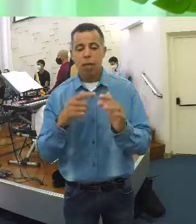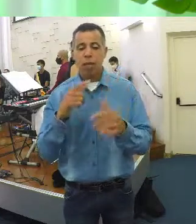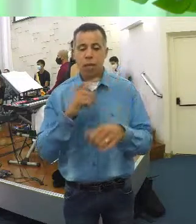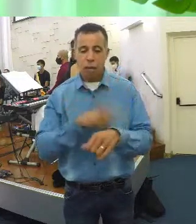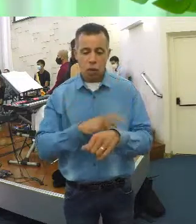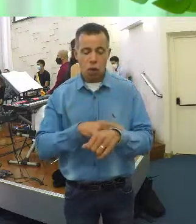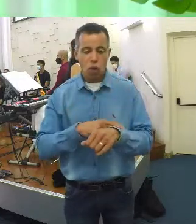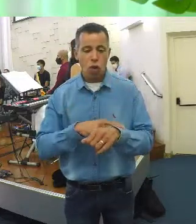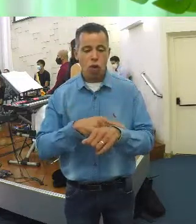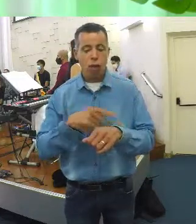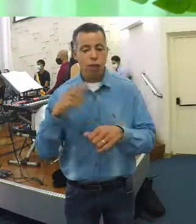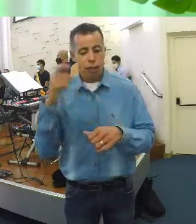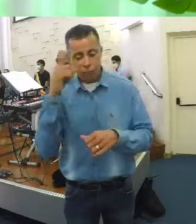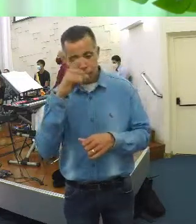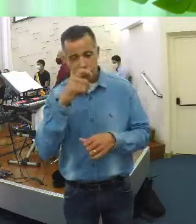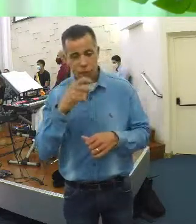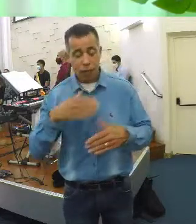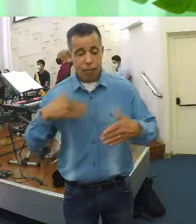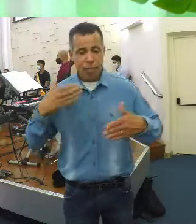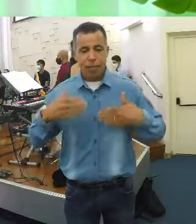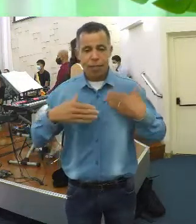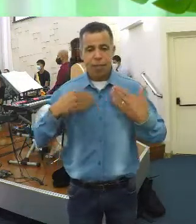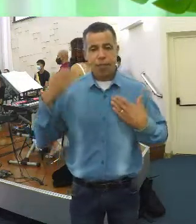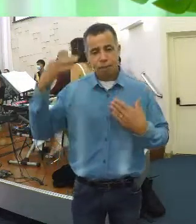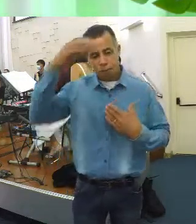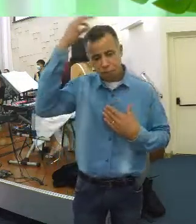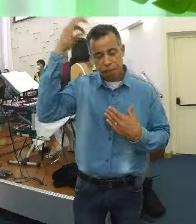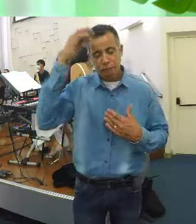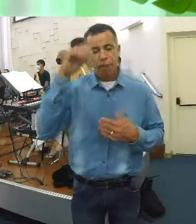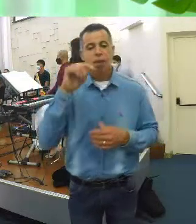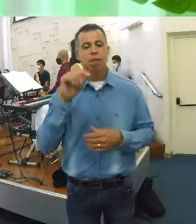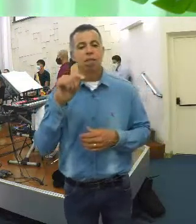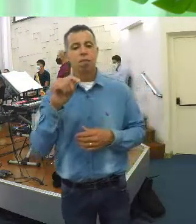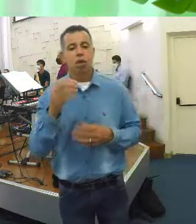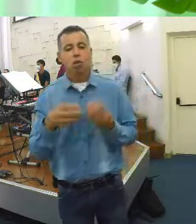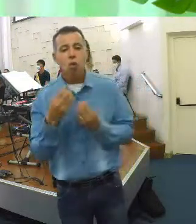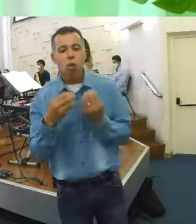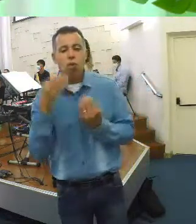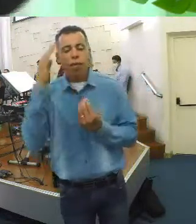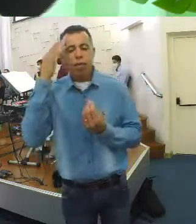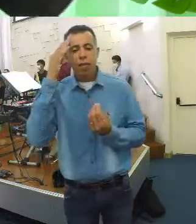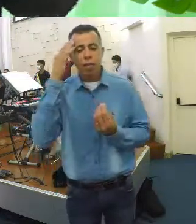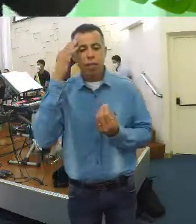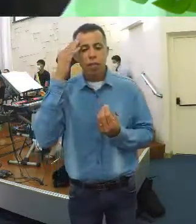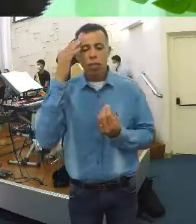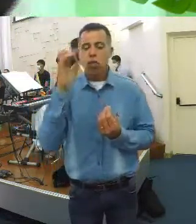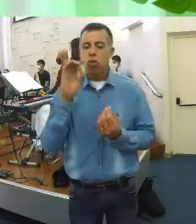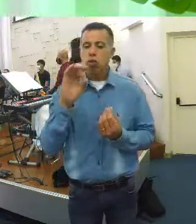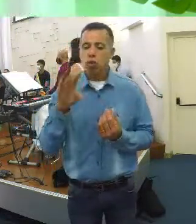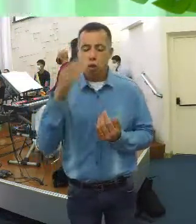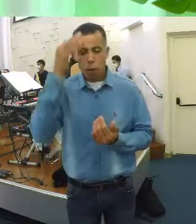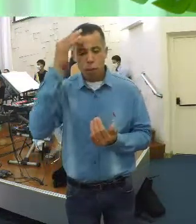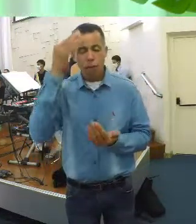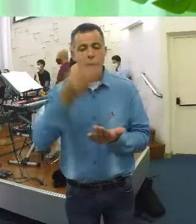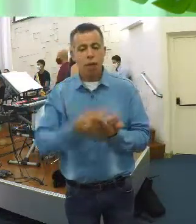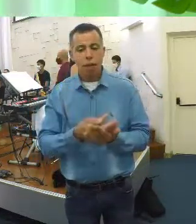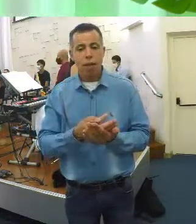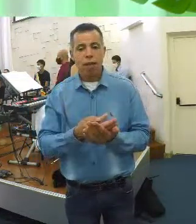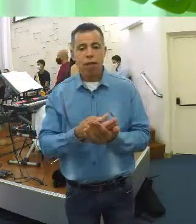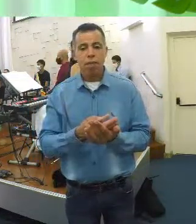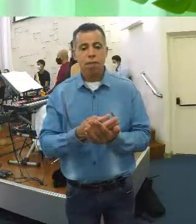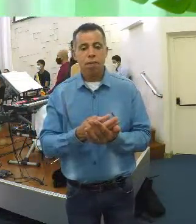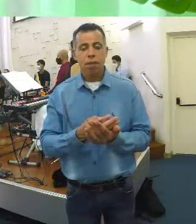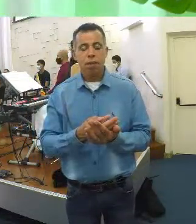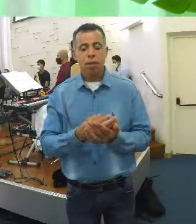a alegria do Espírito Santo. Os irmãos entendem isso se não for pela fé? De sorte, diz o versículo 7, que